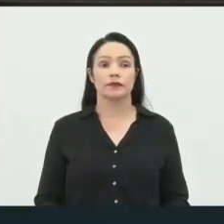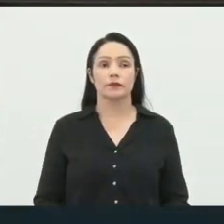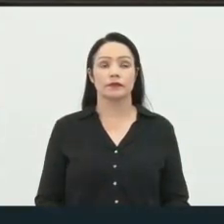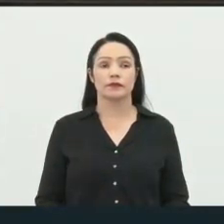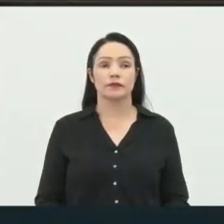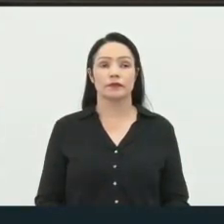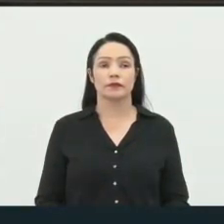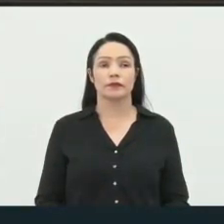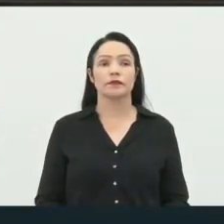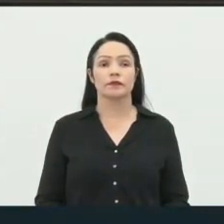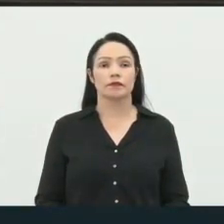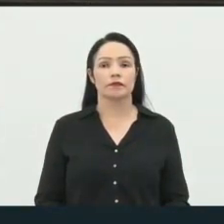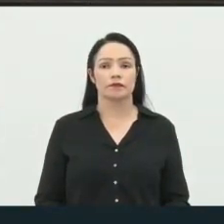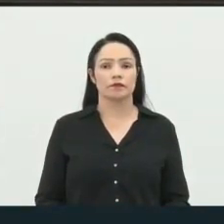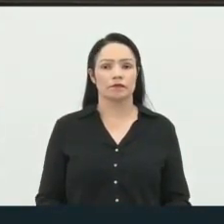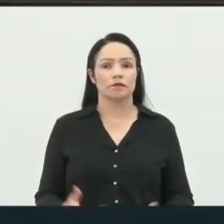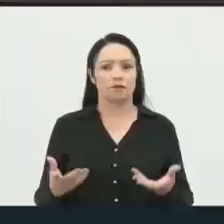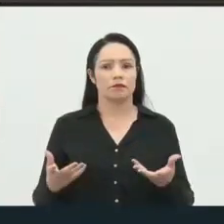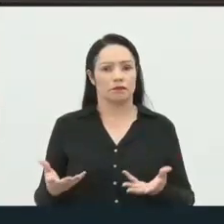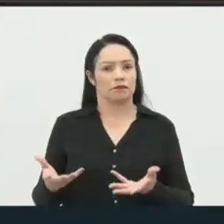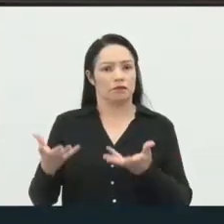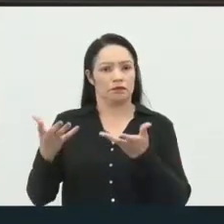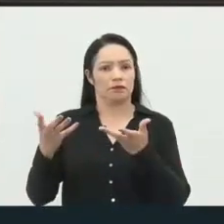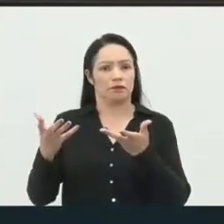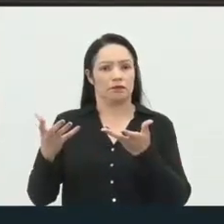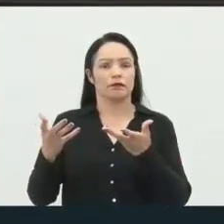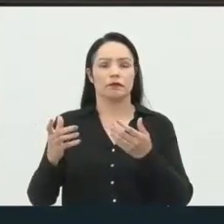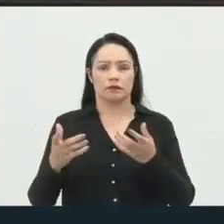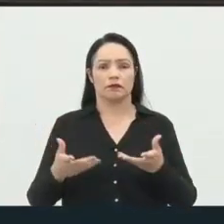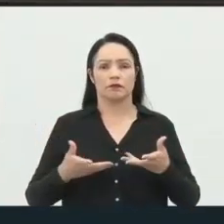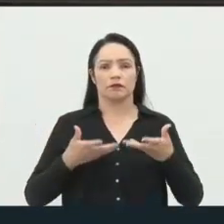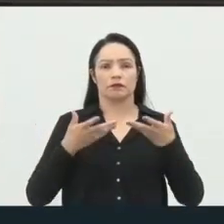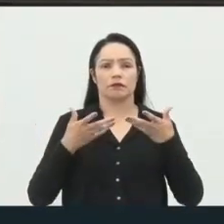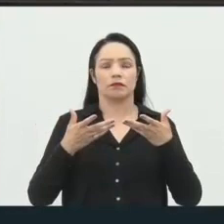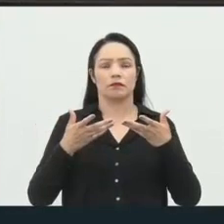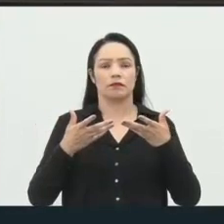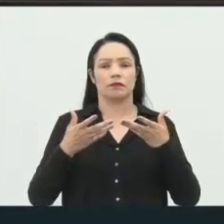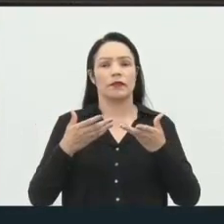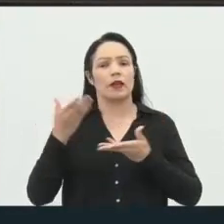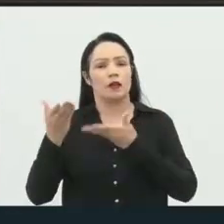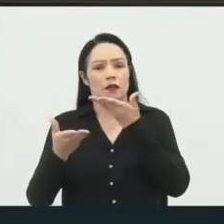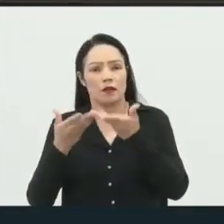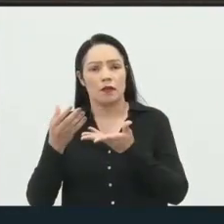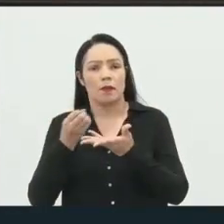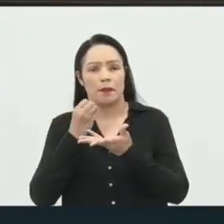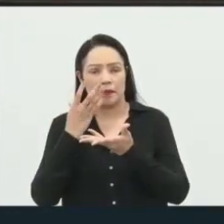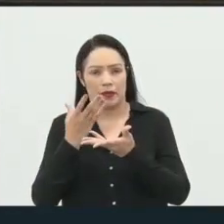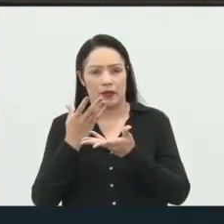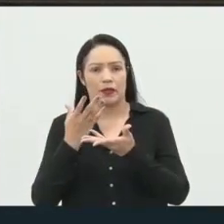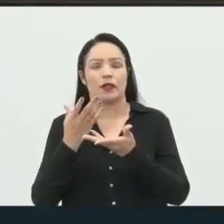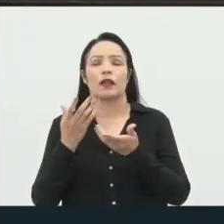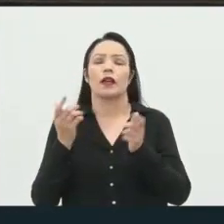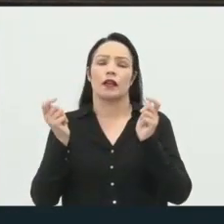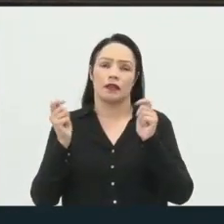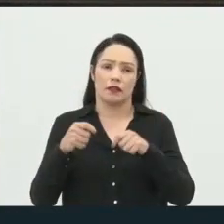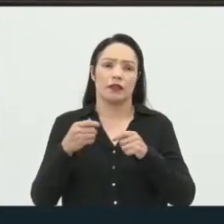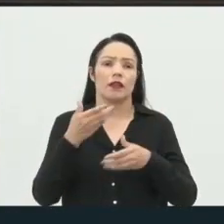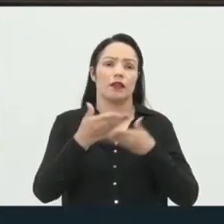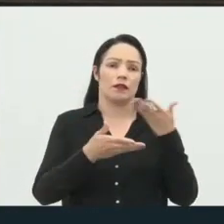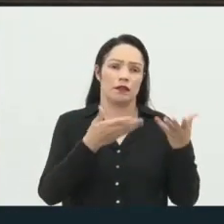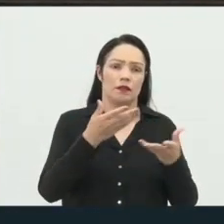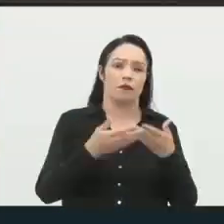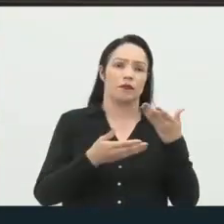a quem honra honra e gentileza gera gentileza